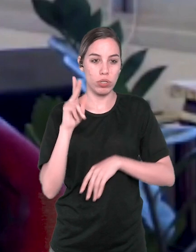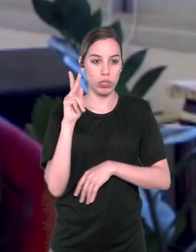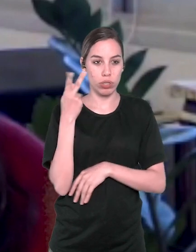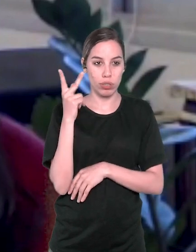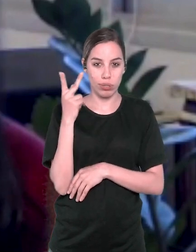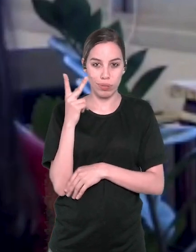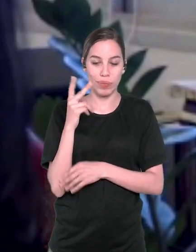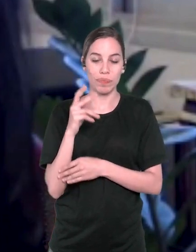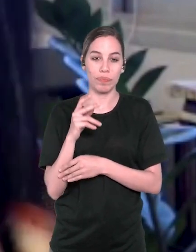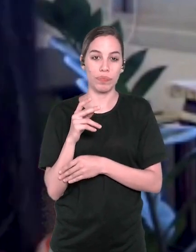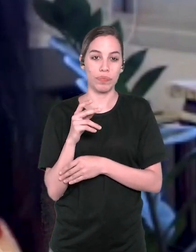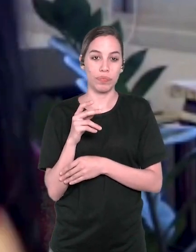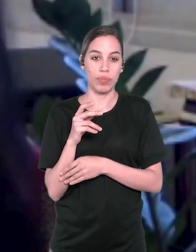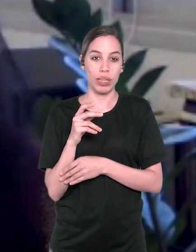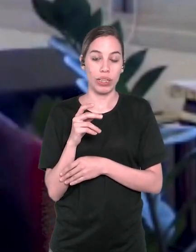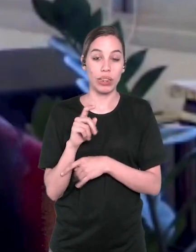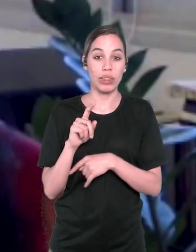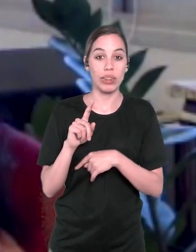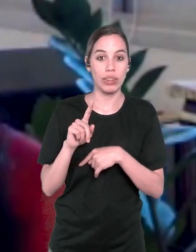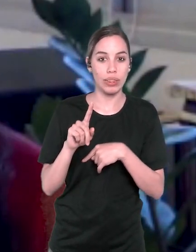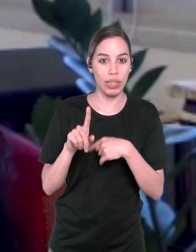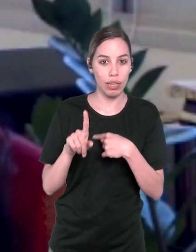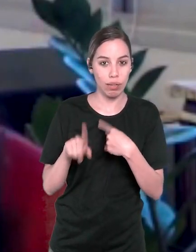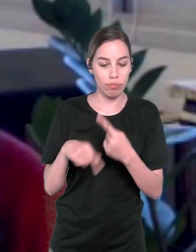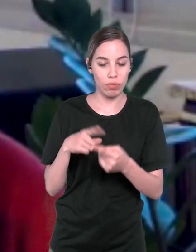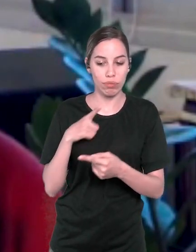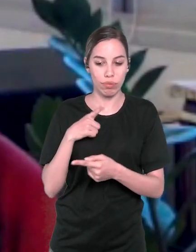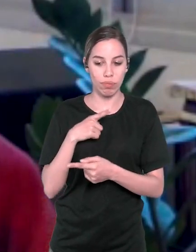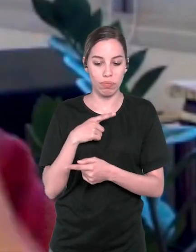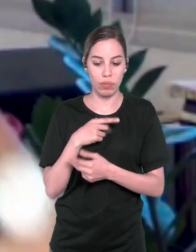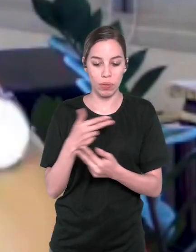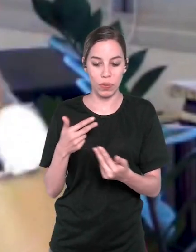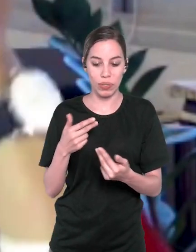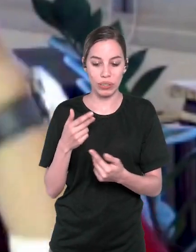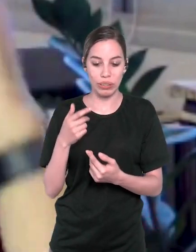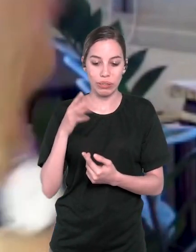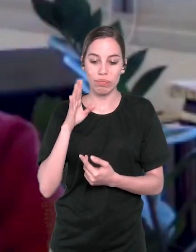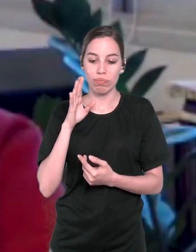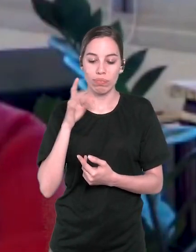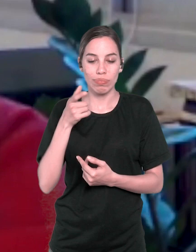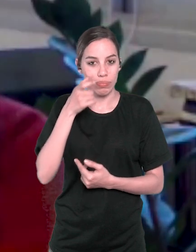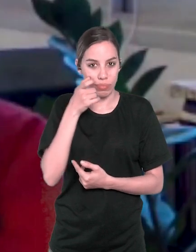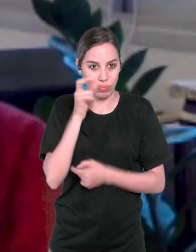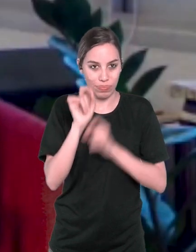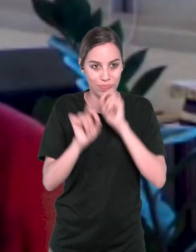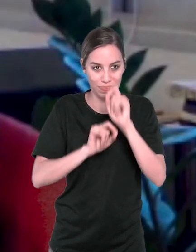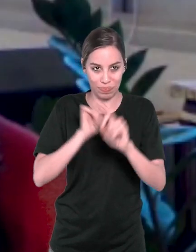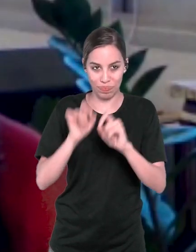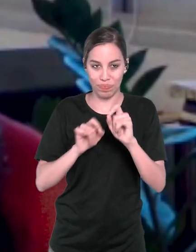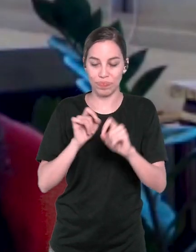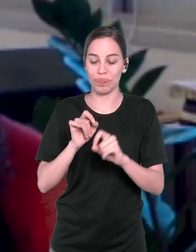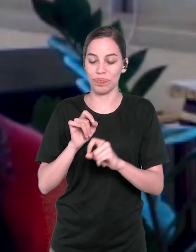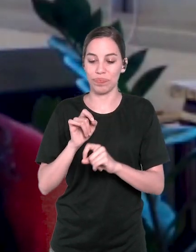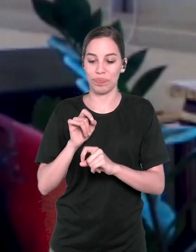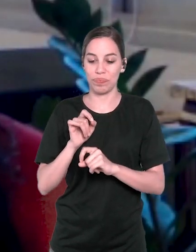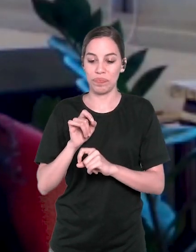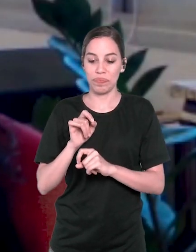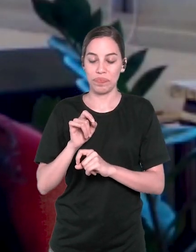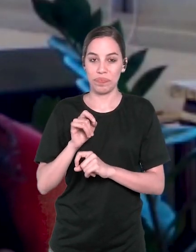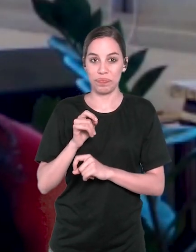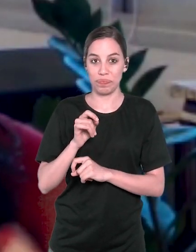histórias. E houve um episódio muito interessante assim, né, na minha vida, que